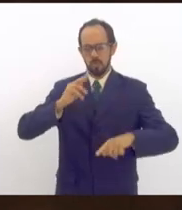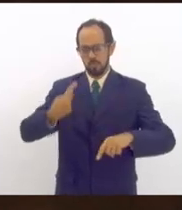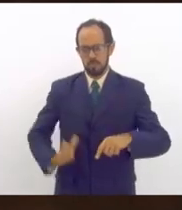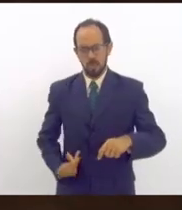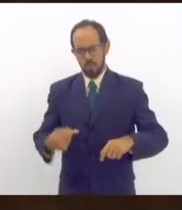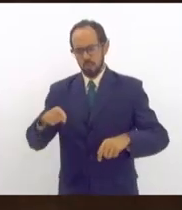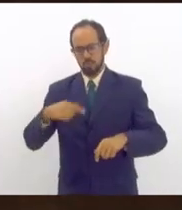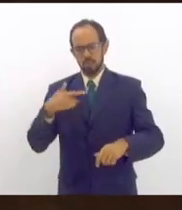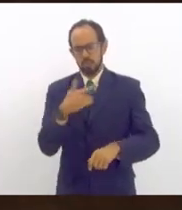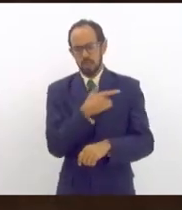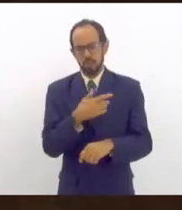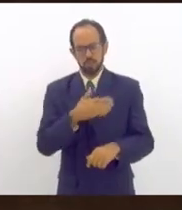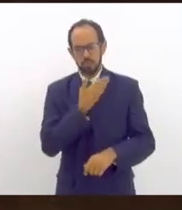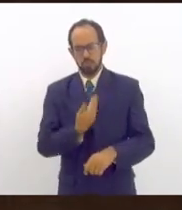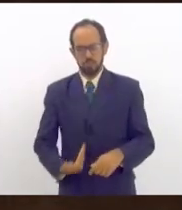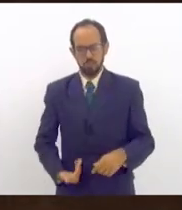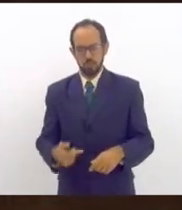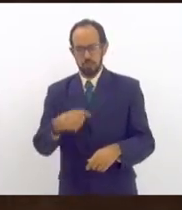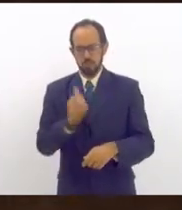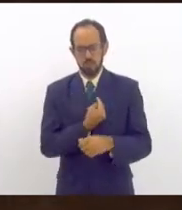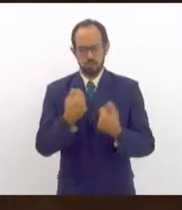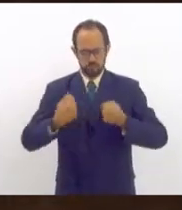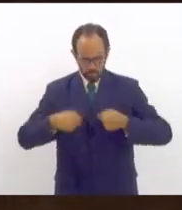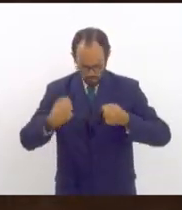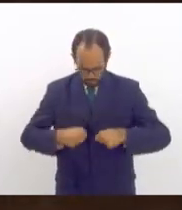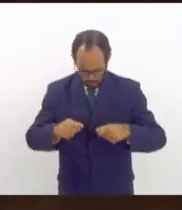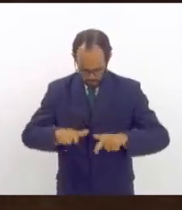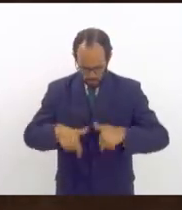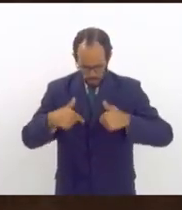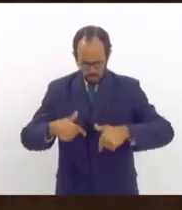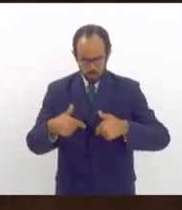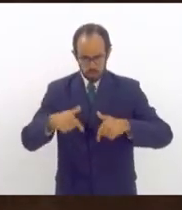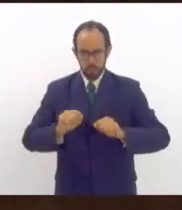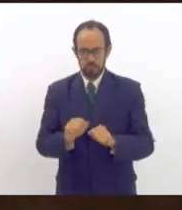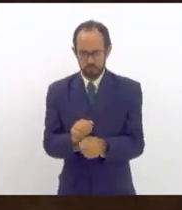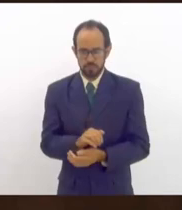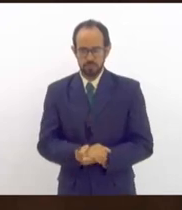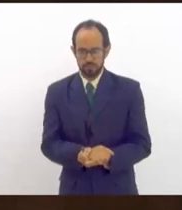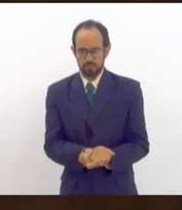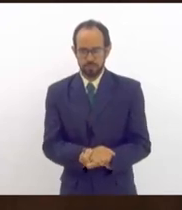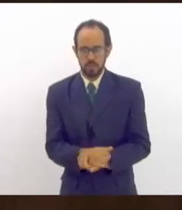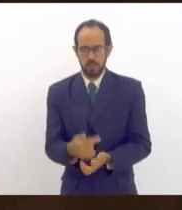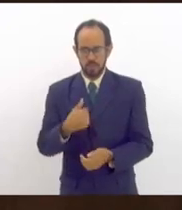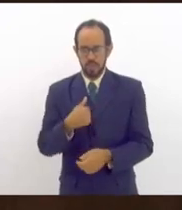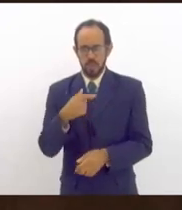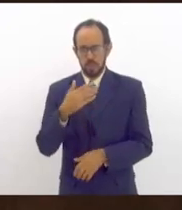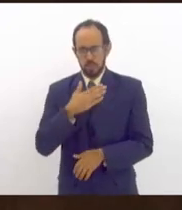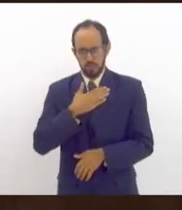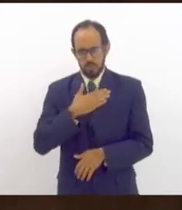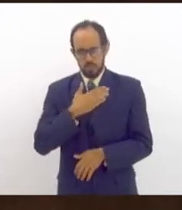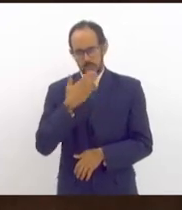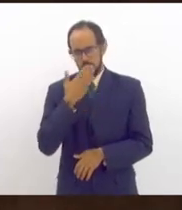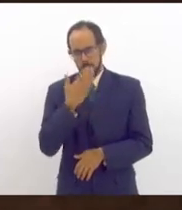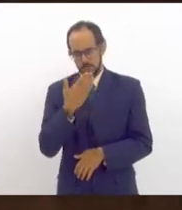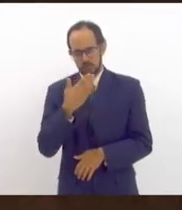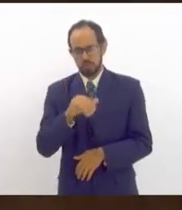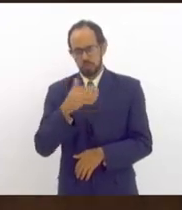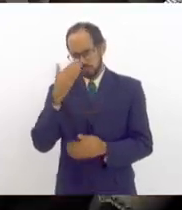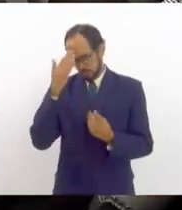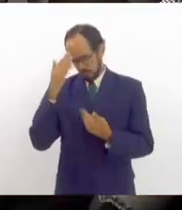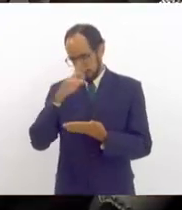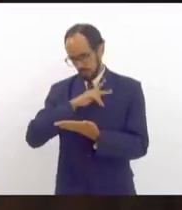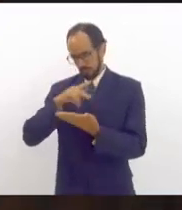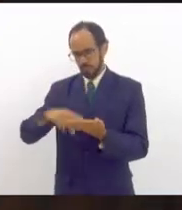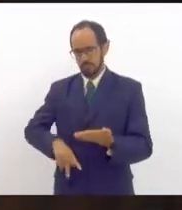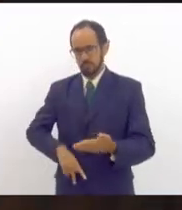questão de saúde pública nós precisamos agir e tomar né essas atitudes fica aqui meu apelo e obrigado pela parte do presidente